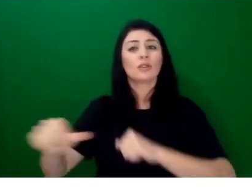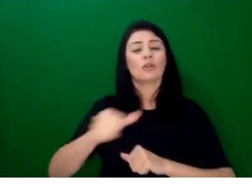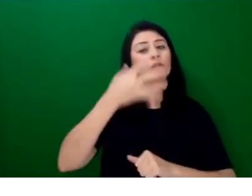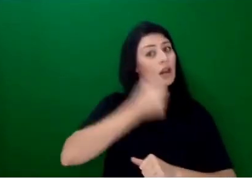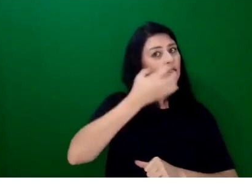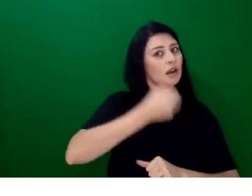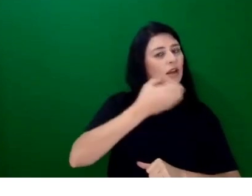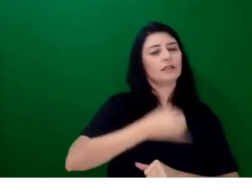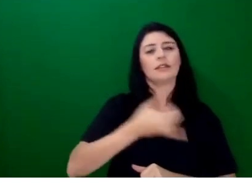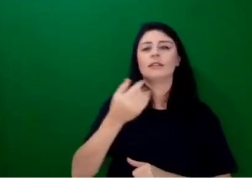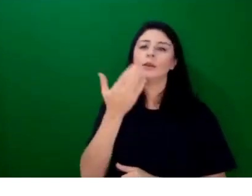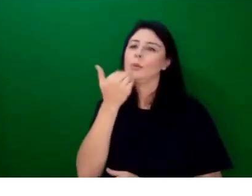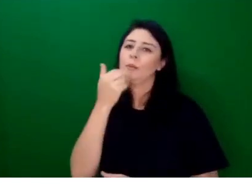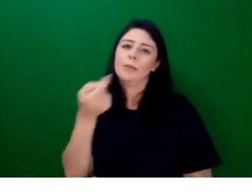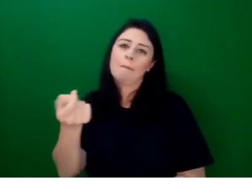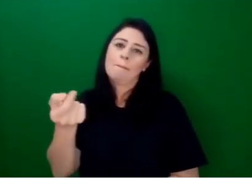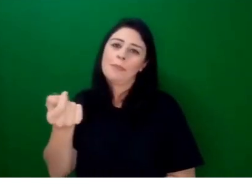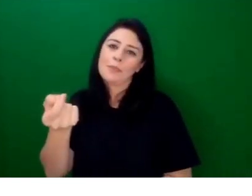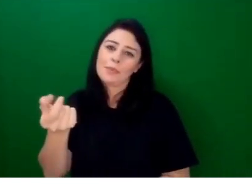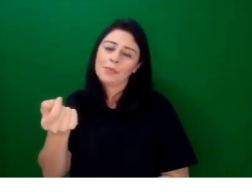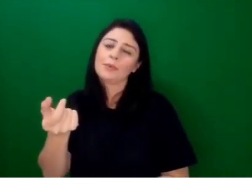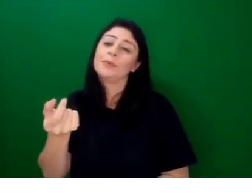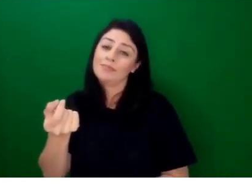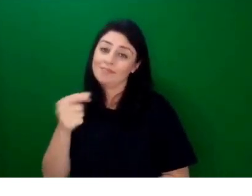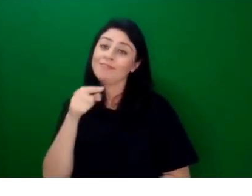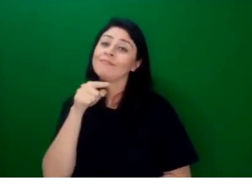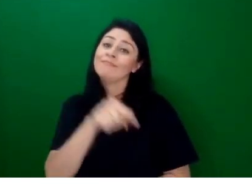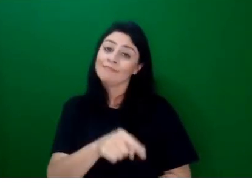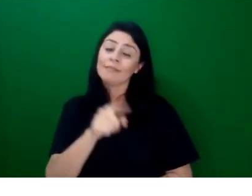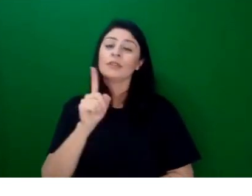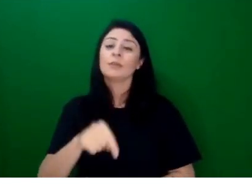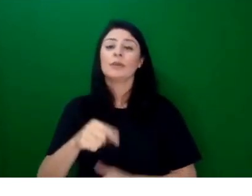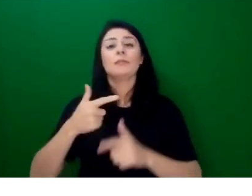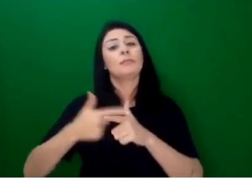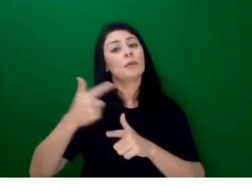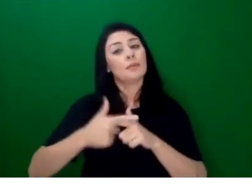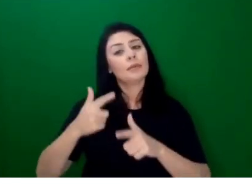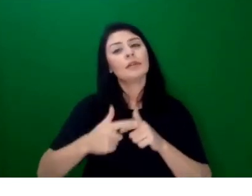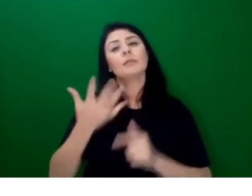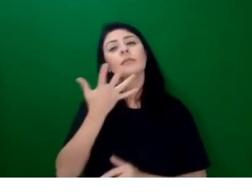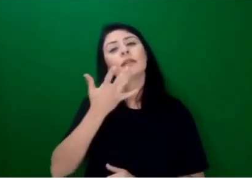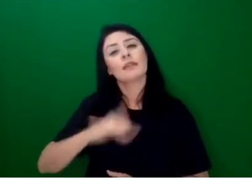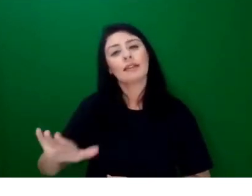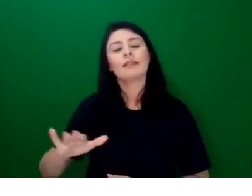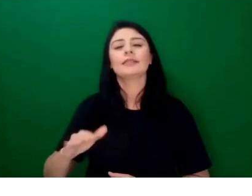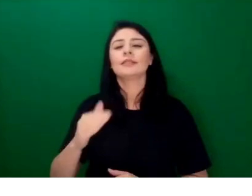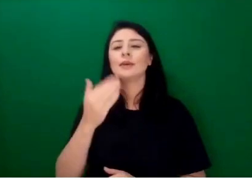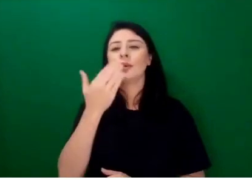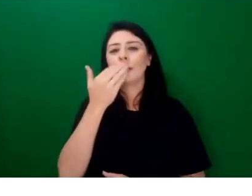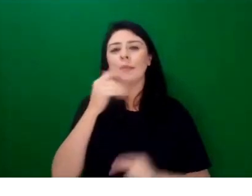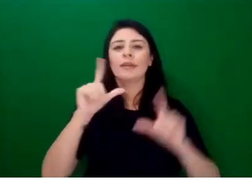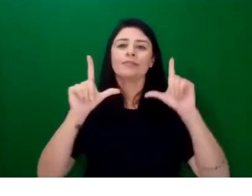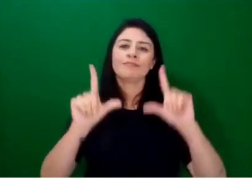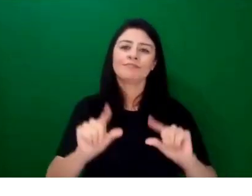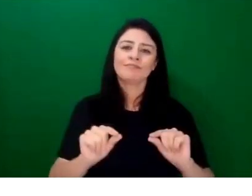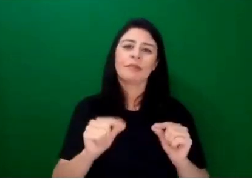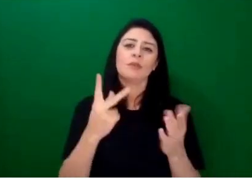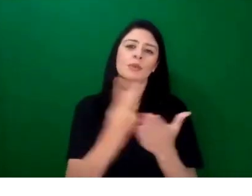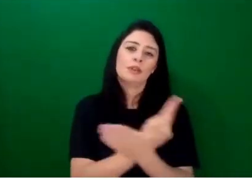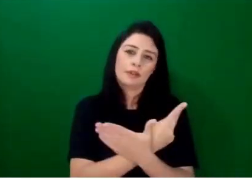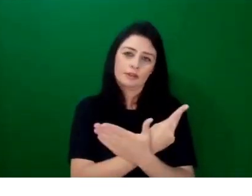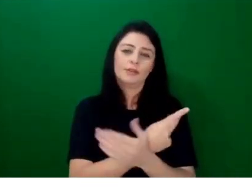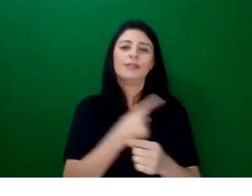leite. Isso é outra coisa que faz as crianças pararem, às vezes, de não se alimentar bem. Por quê?